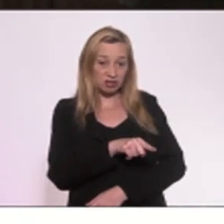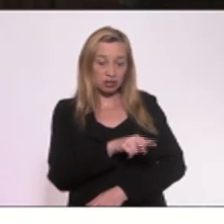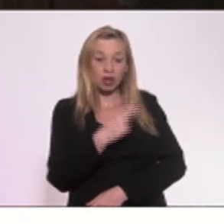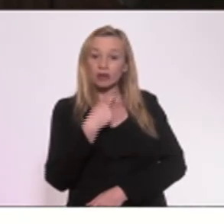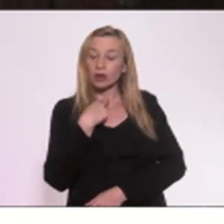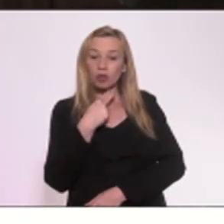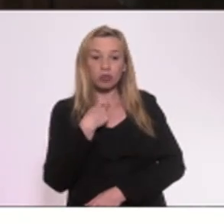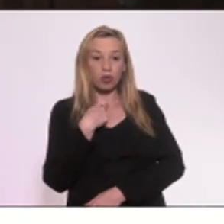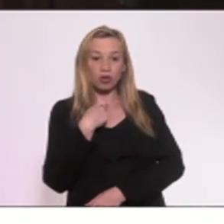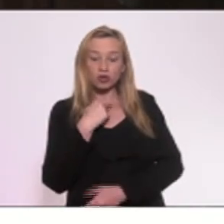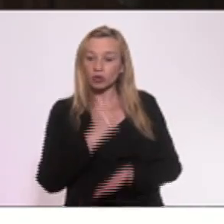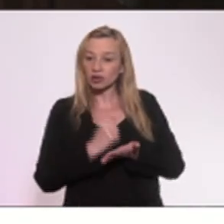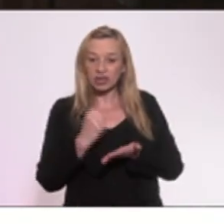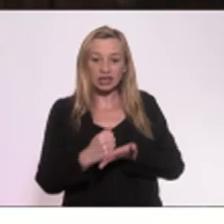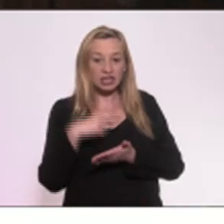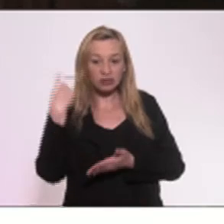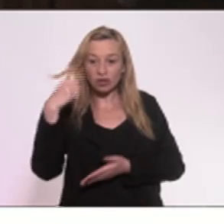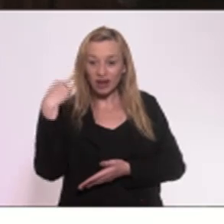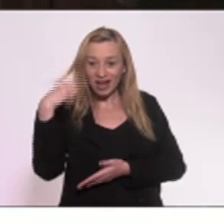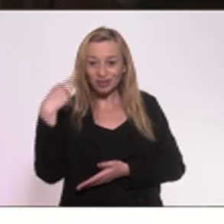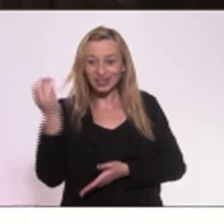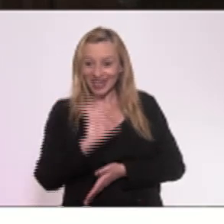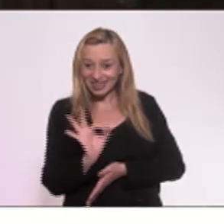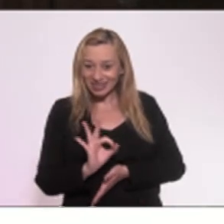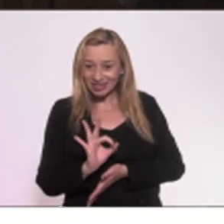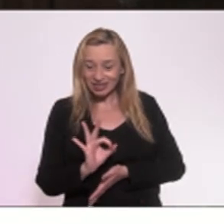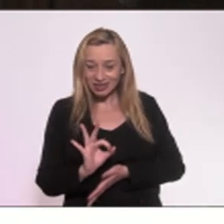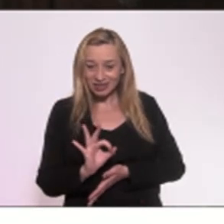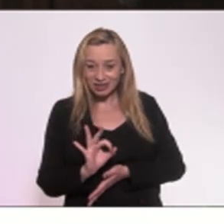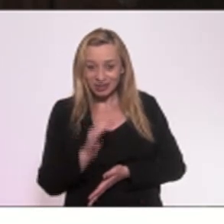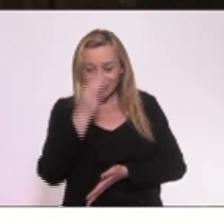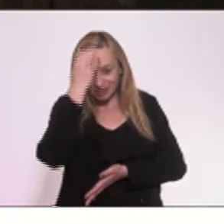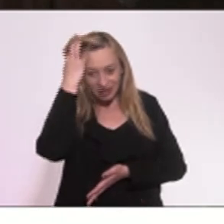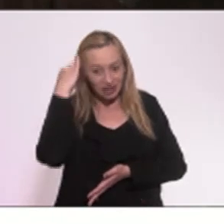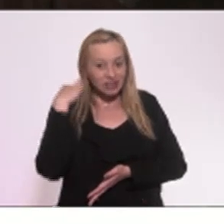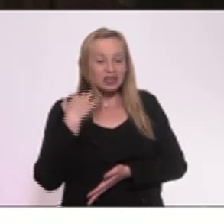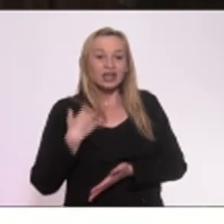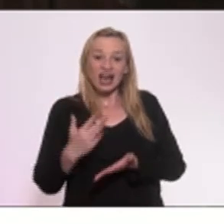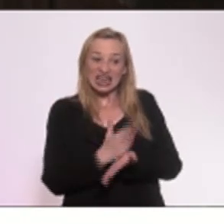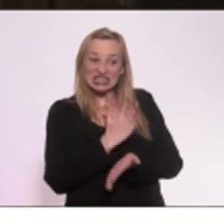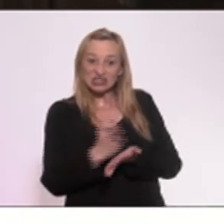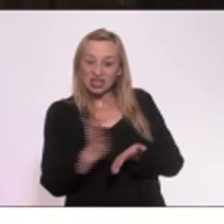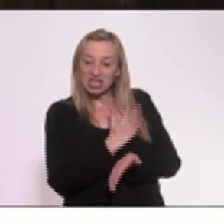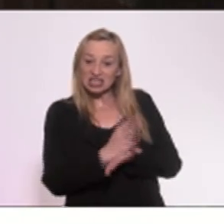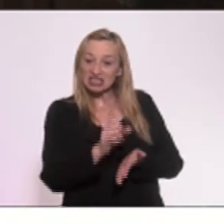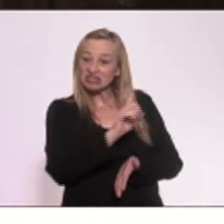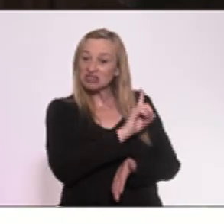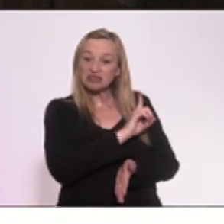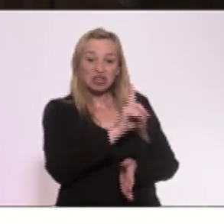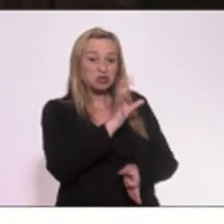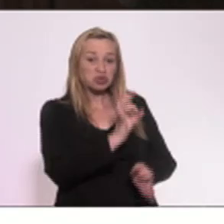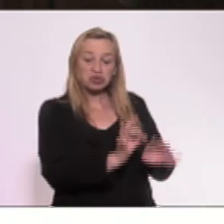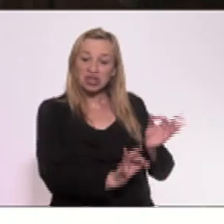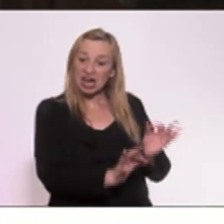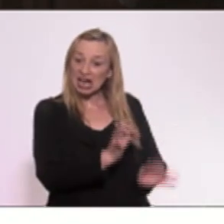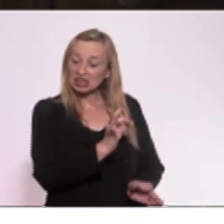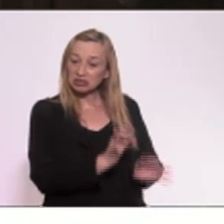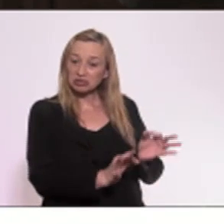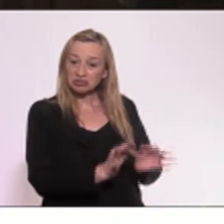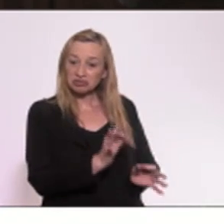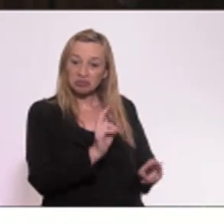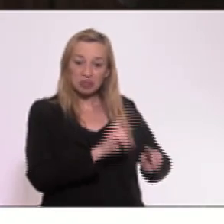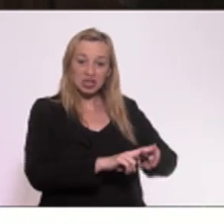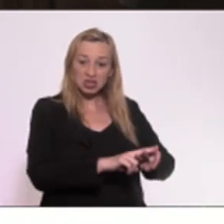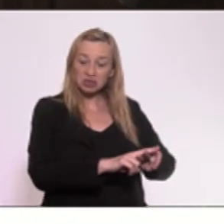podem contratar advogados, às vezes nem julgados ficam